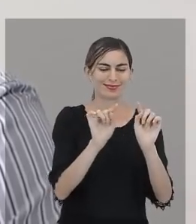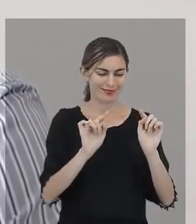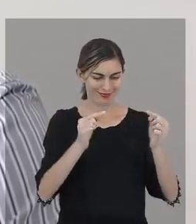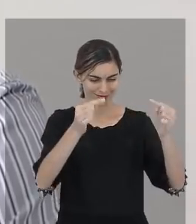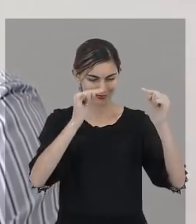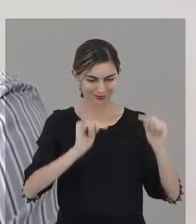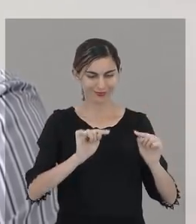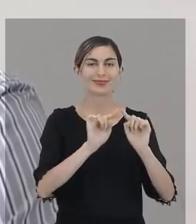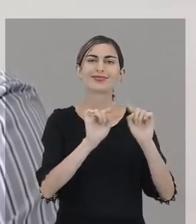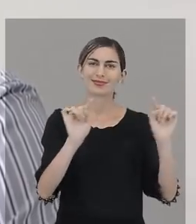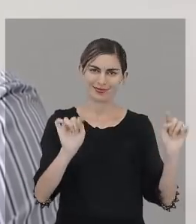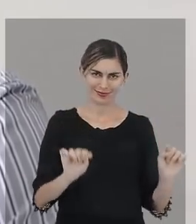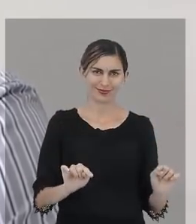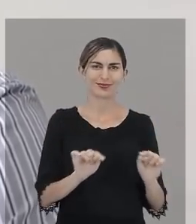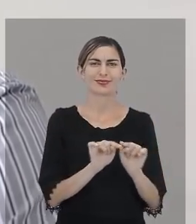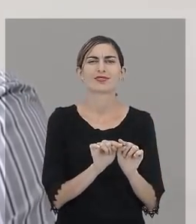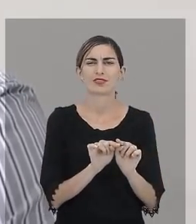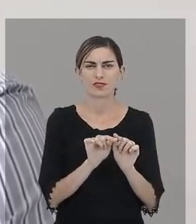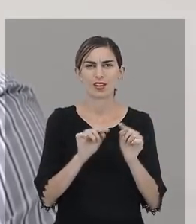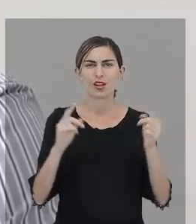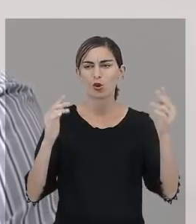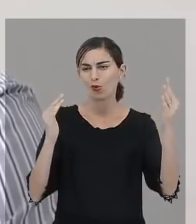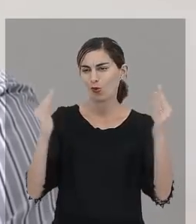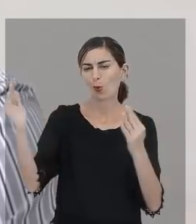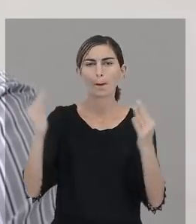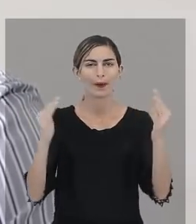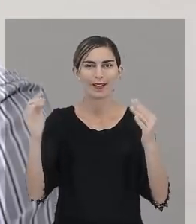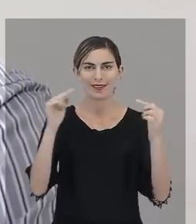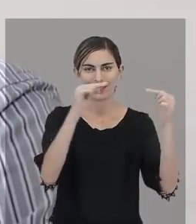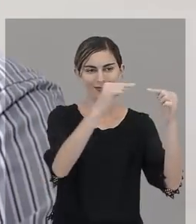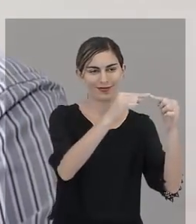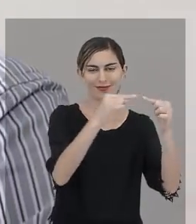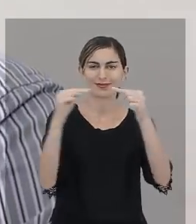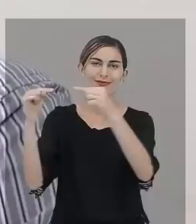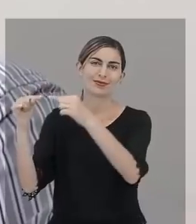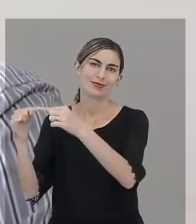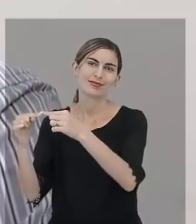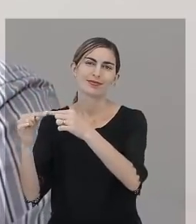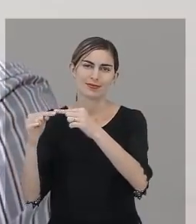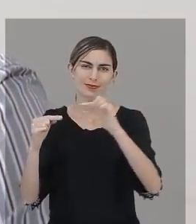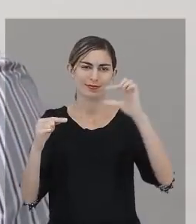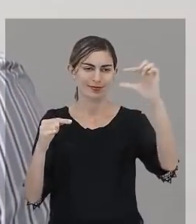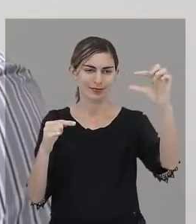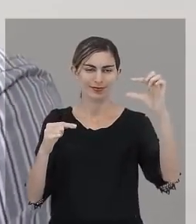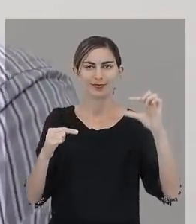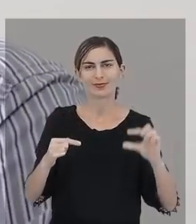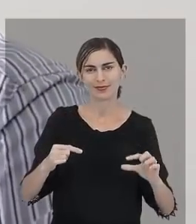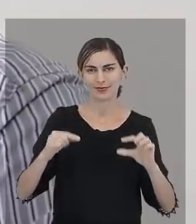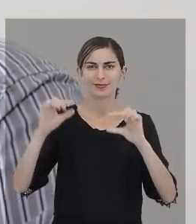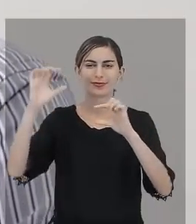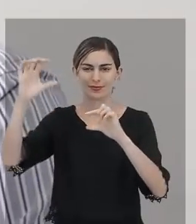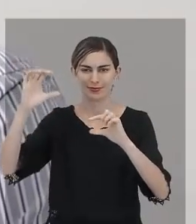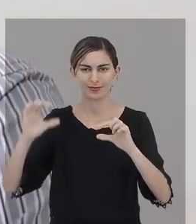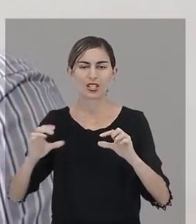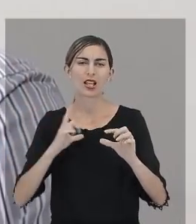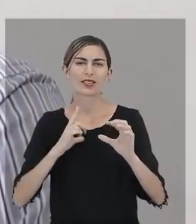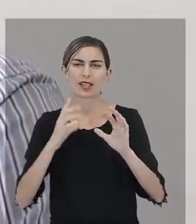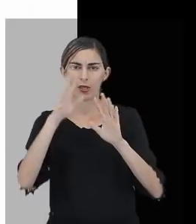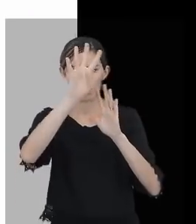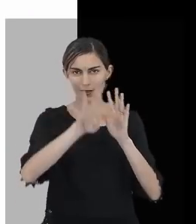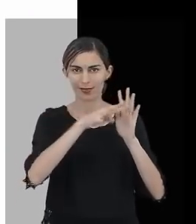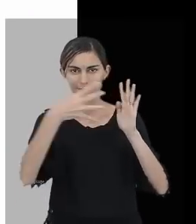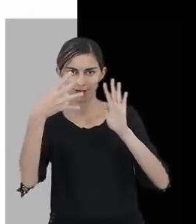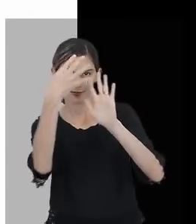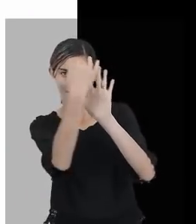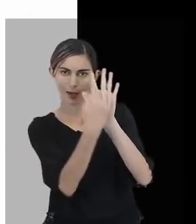você vai fazer uma referência de um componente com relação à posição do outro. Então aqui a gente tem uma